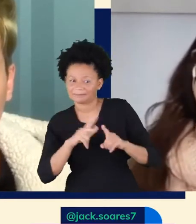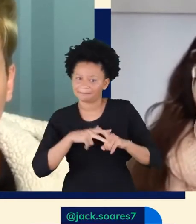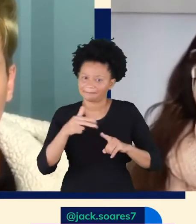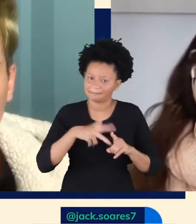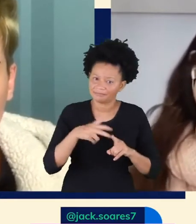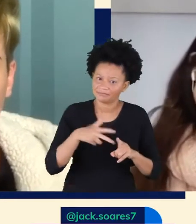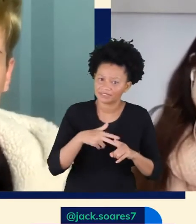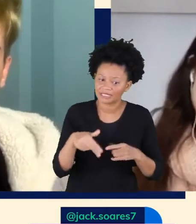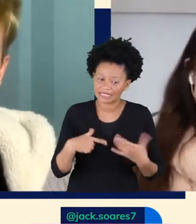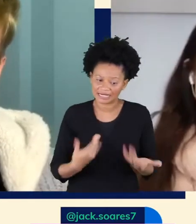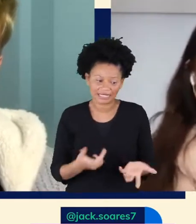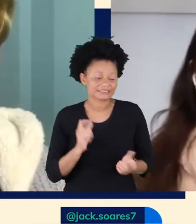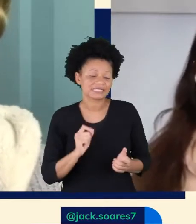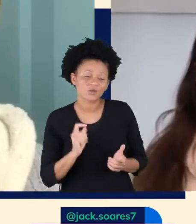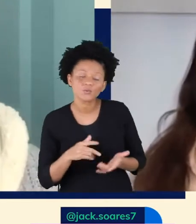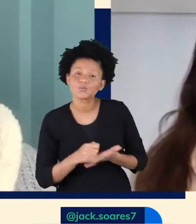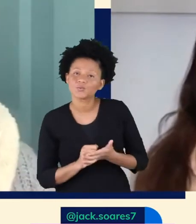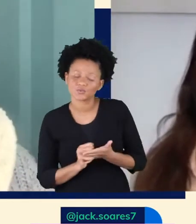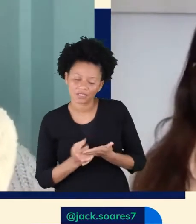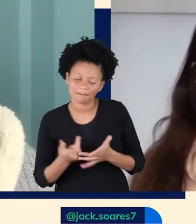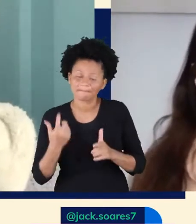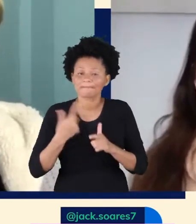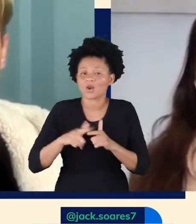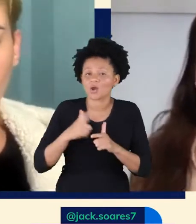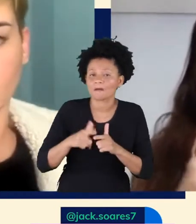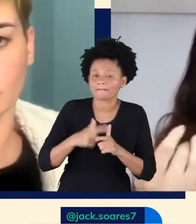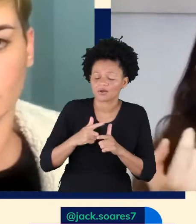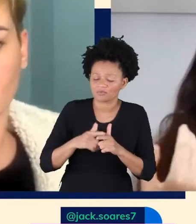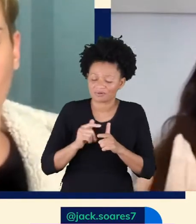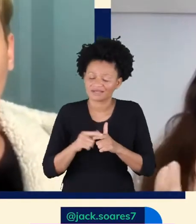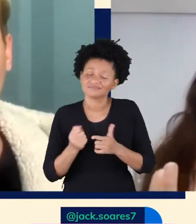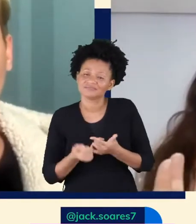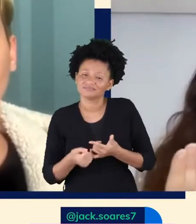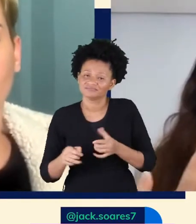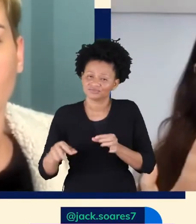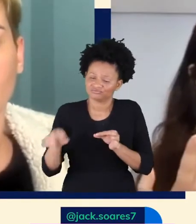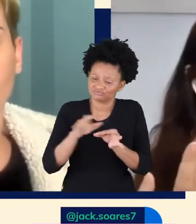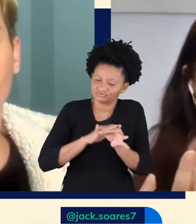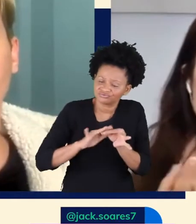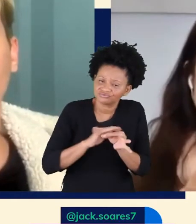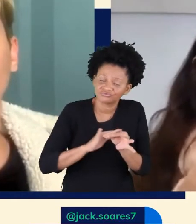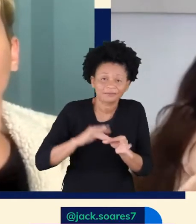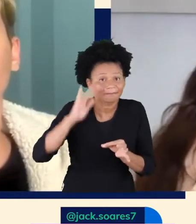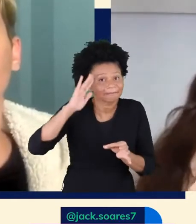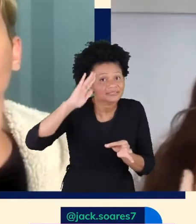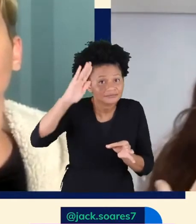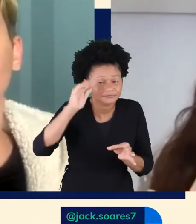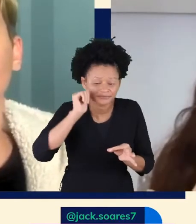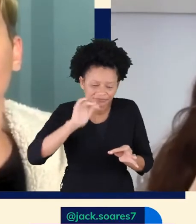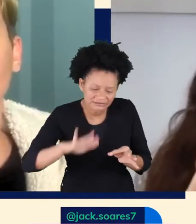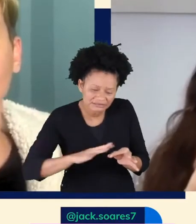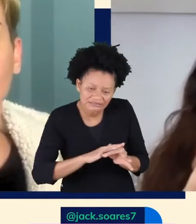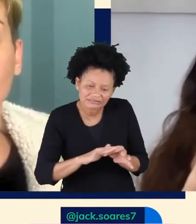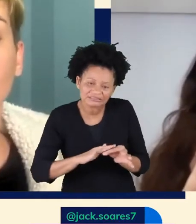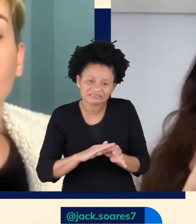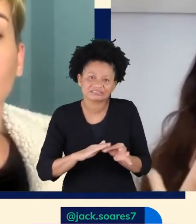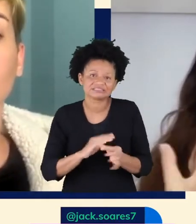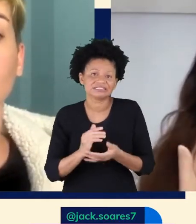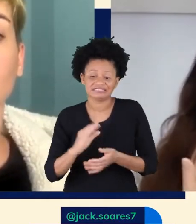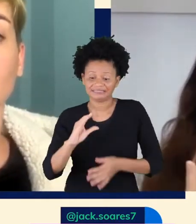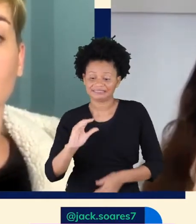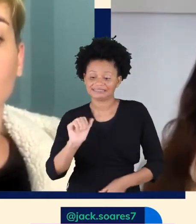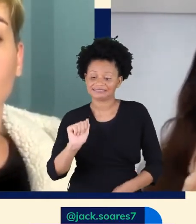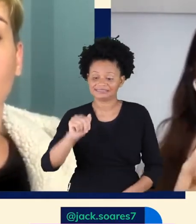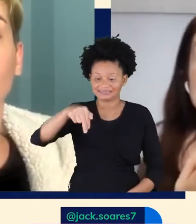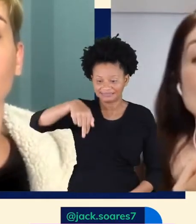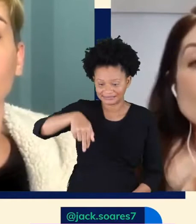que descartar, às vezes a gente acha que é masturbação, mas a criança está com alguma inflamação, infecção, pode ser candidíase, né?